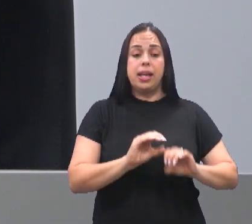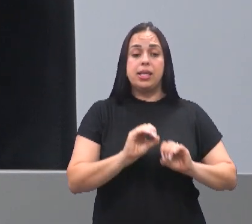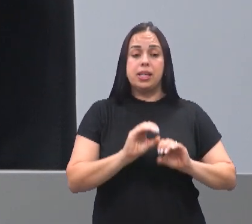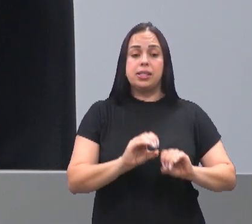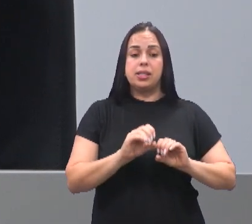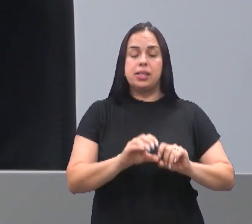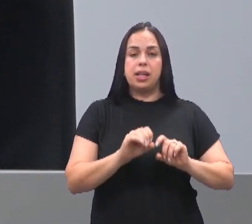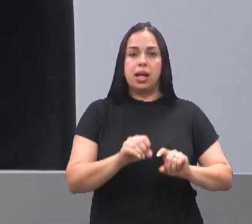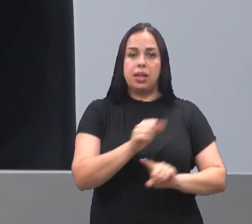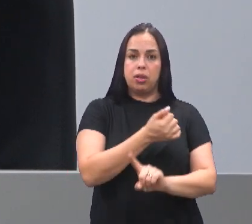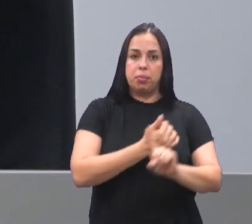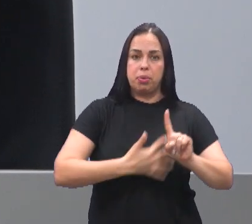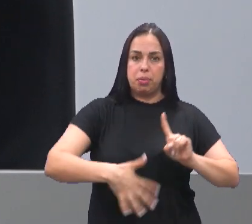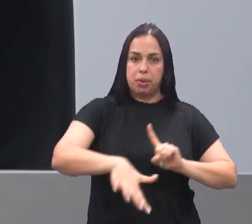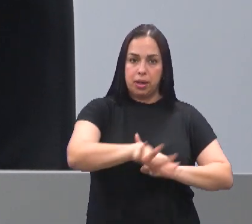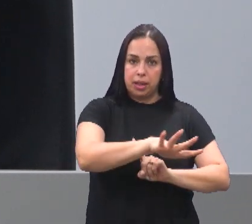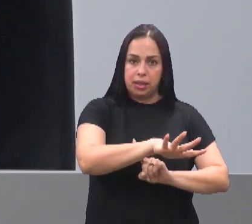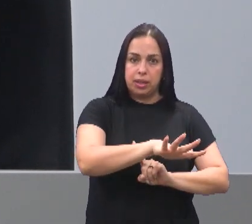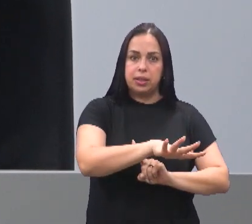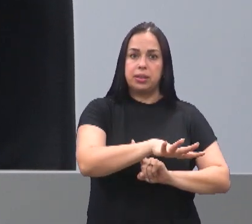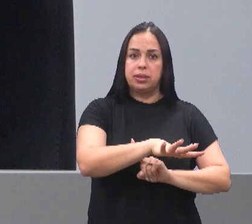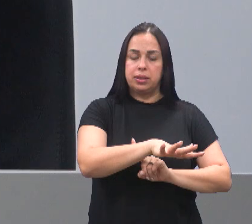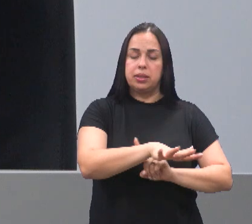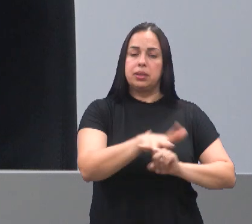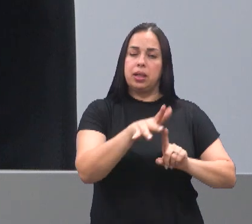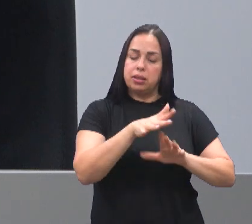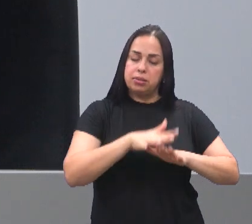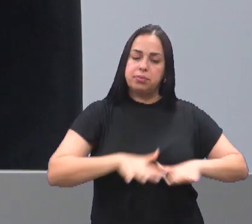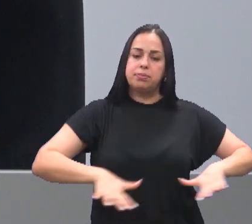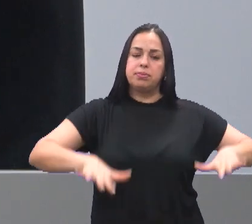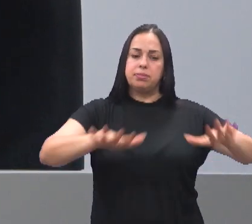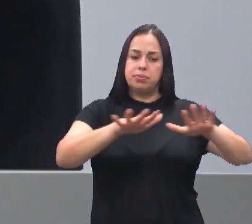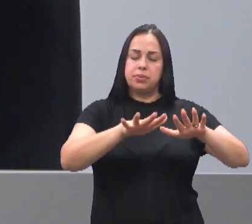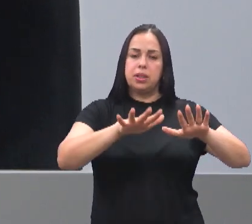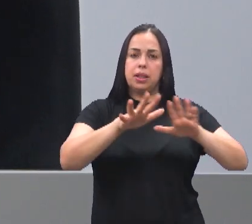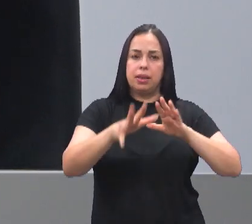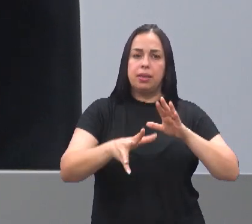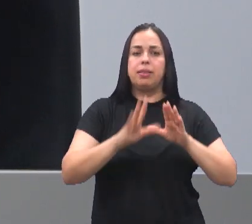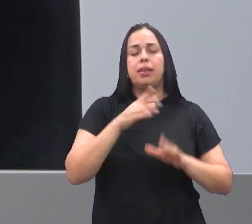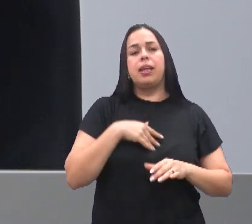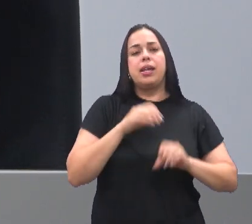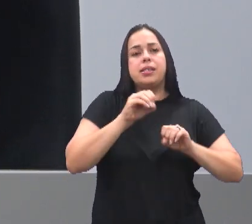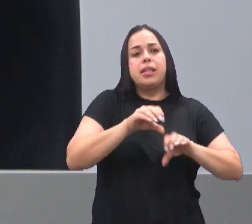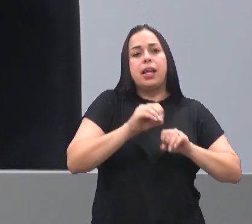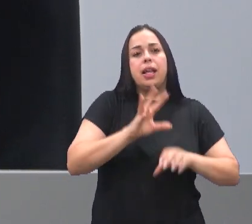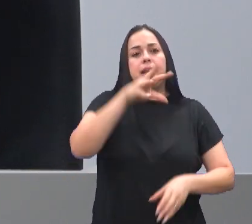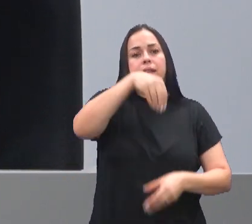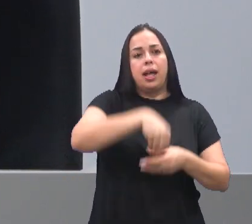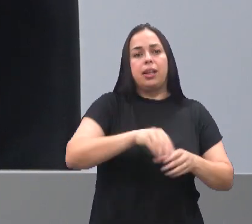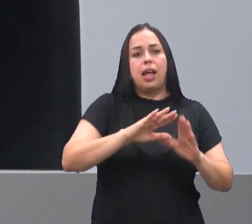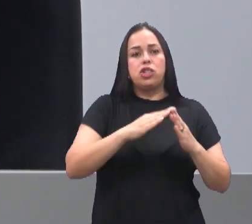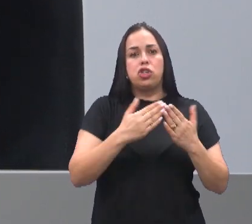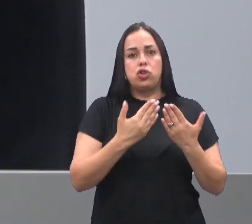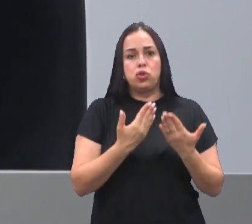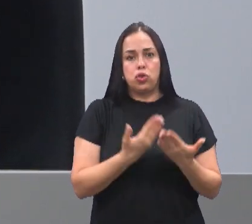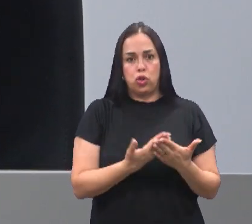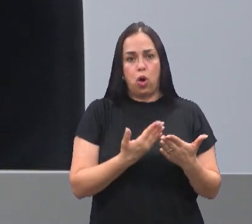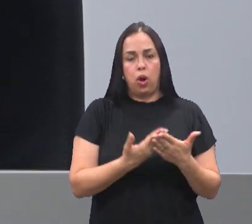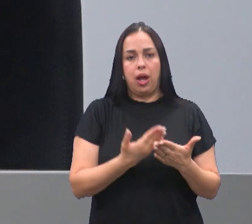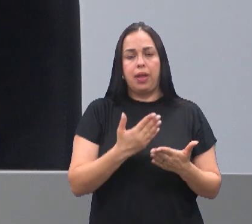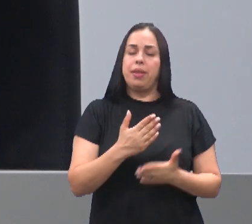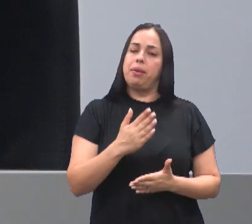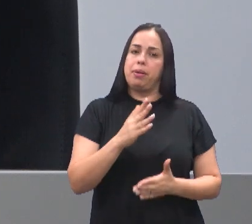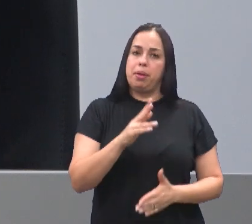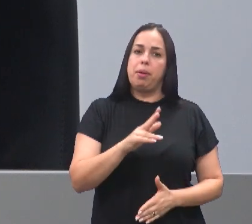Ecologia, que passa a integrar o currículo das escolas públicas municipais integrantes da rede de ensino,